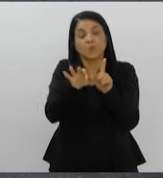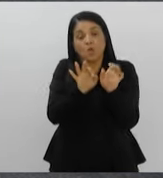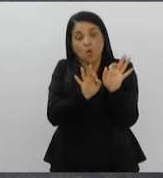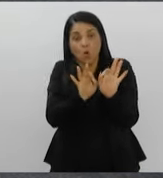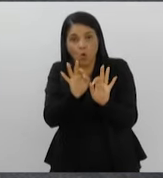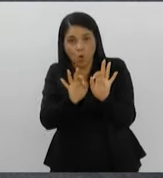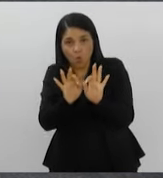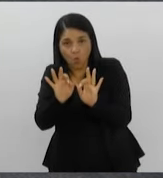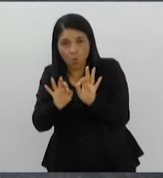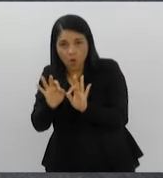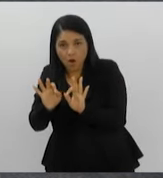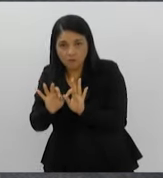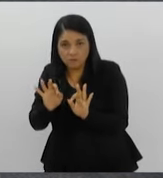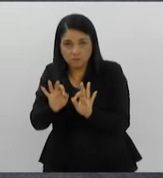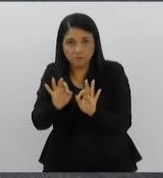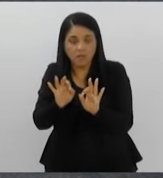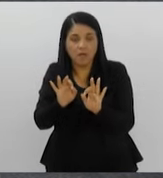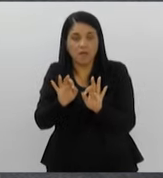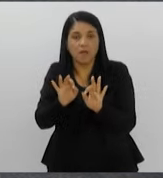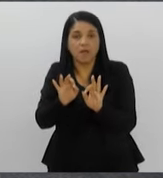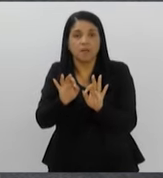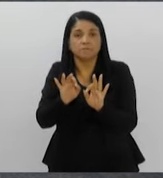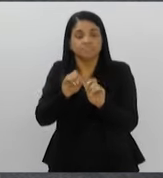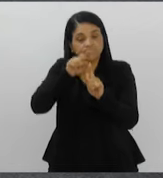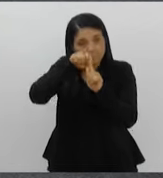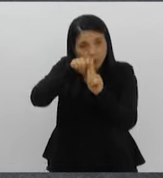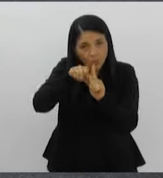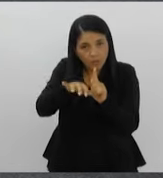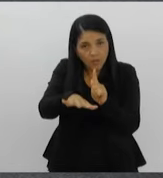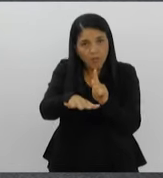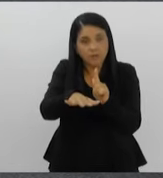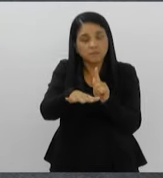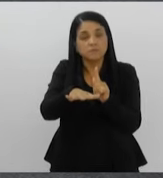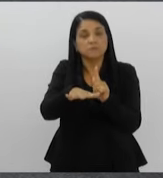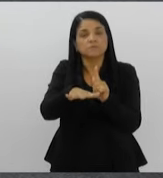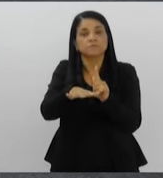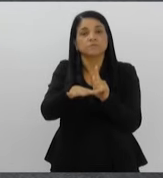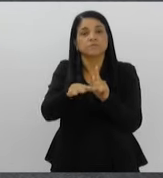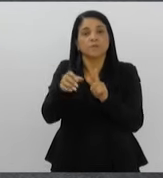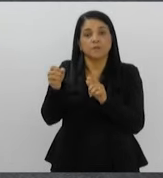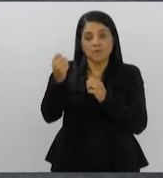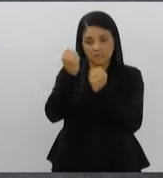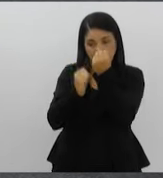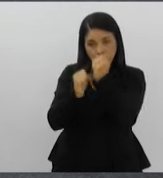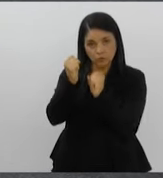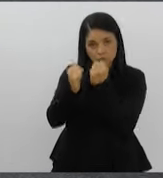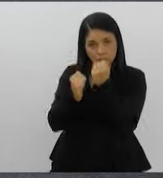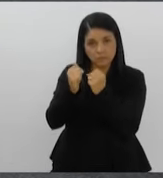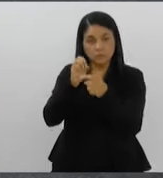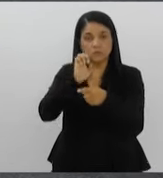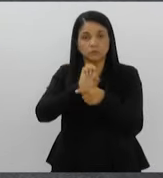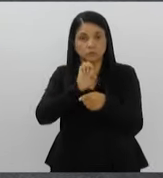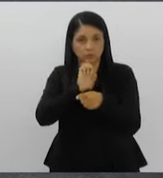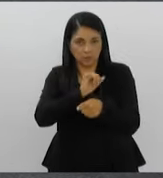reorganizar a cadeia da produção de gás para o fomento da reindustrialização do Estado do Rio de